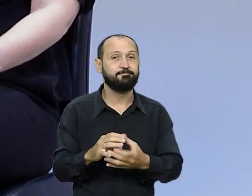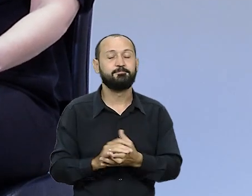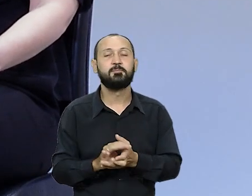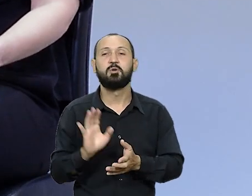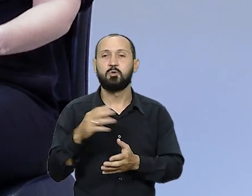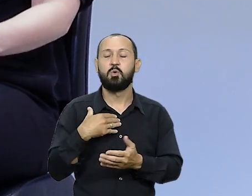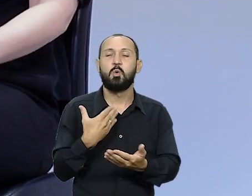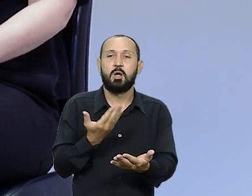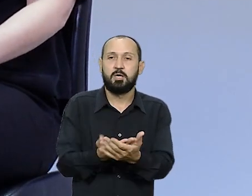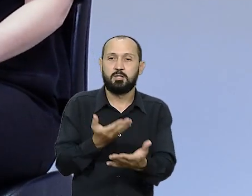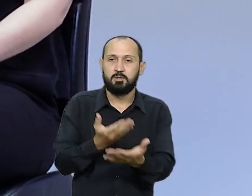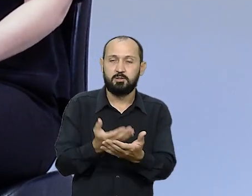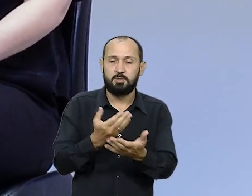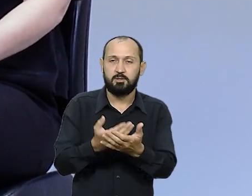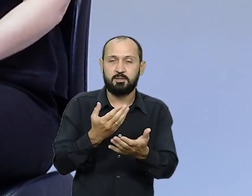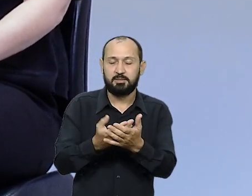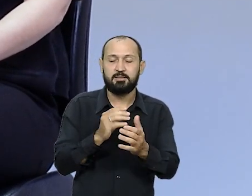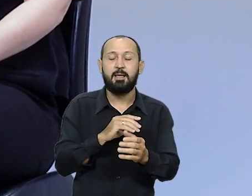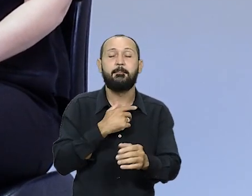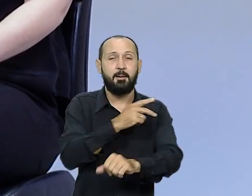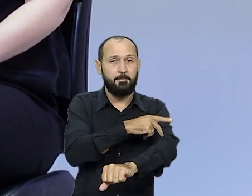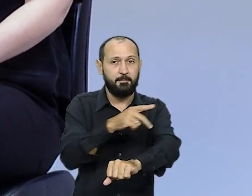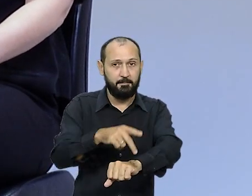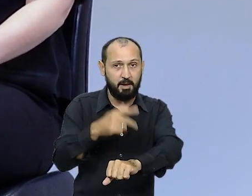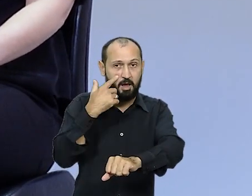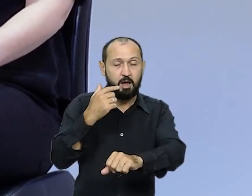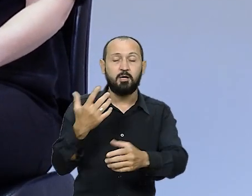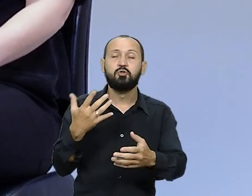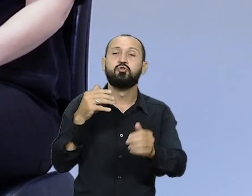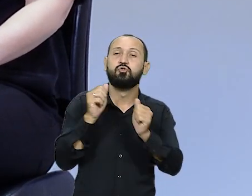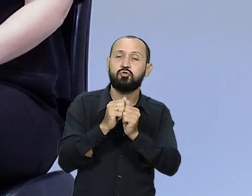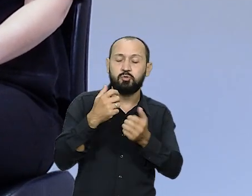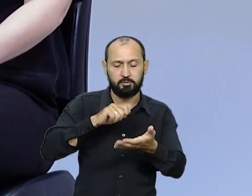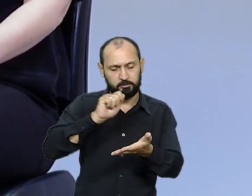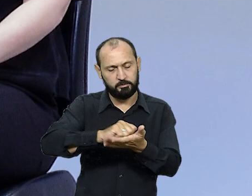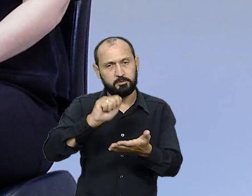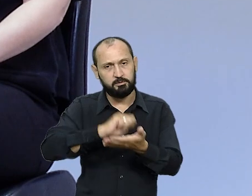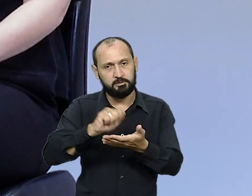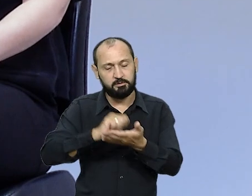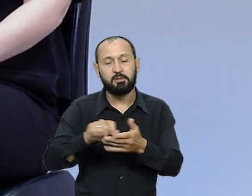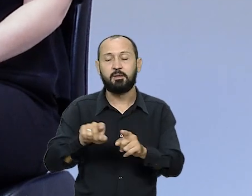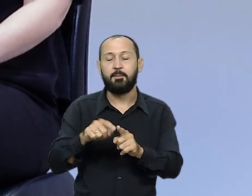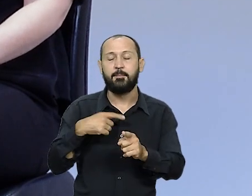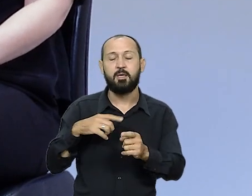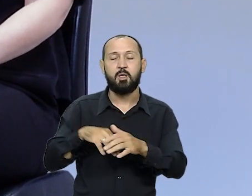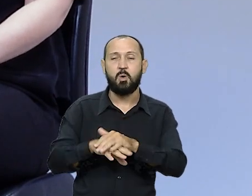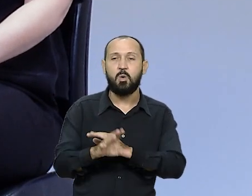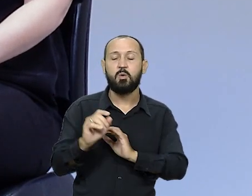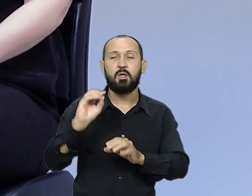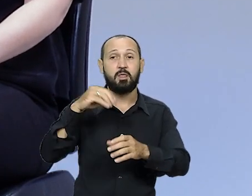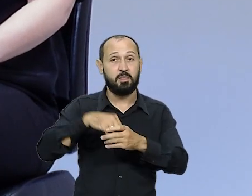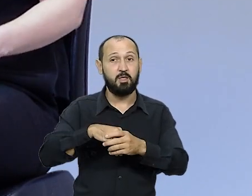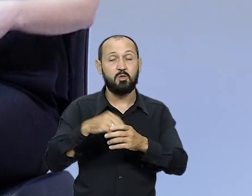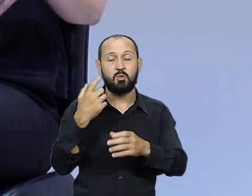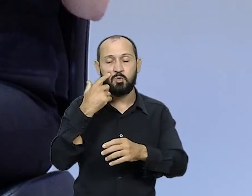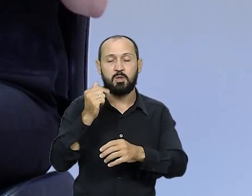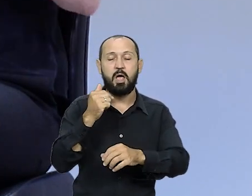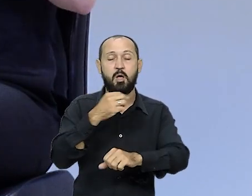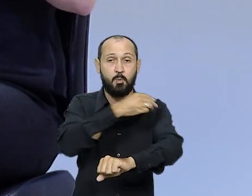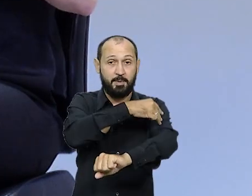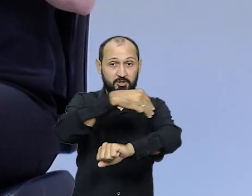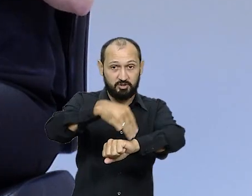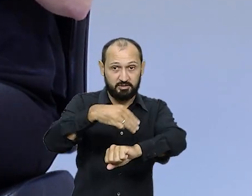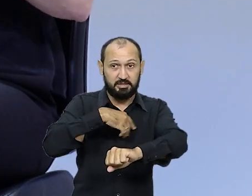dois? Eu fiz magistério. No magistério, eu pude desenvolver a parte da escrita. Eu sou escritora. Então, no magistério, eu